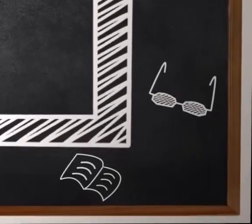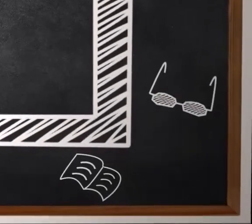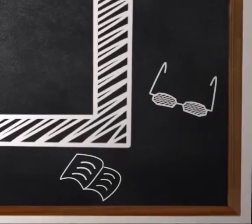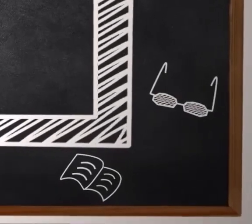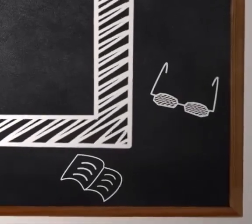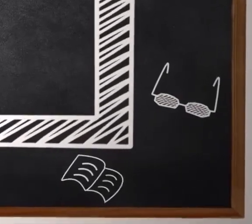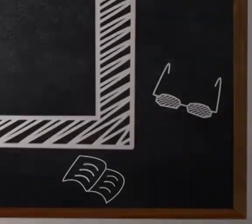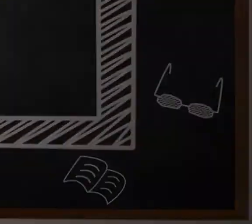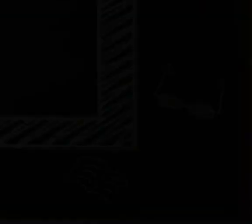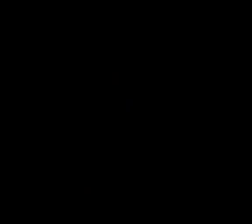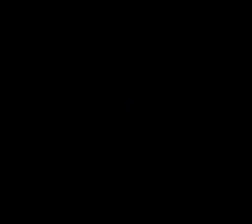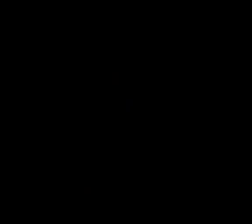aí